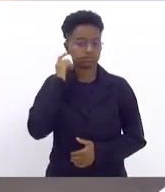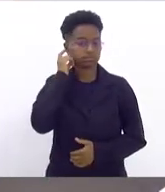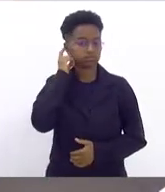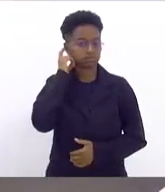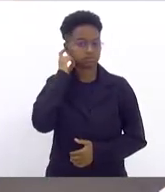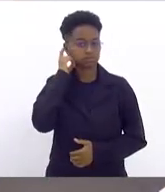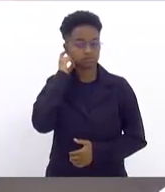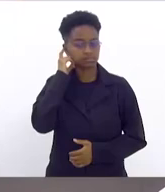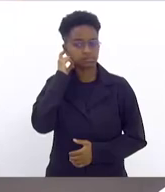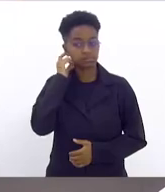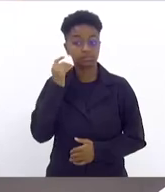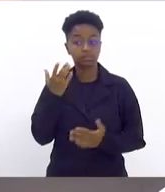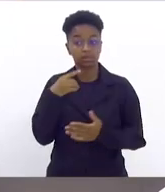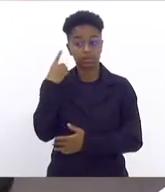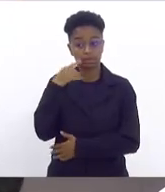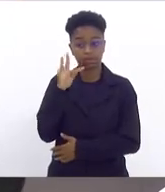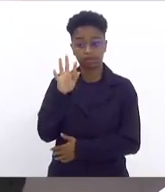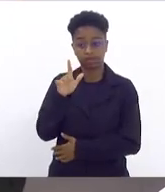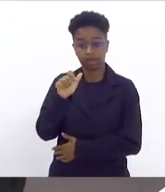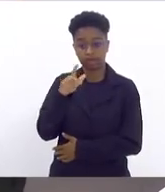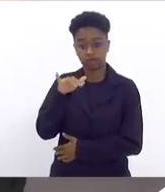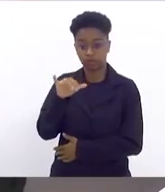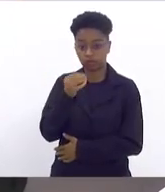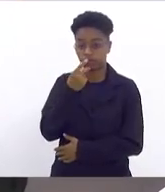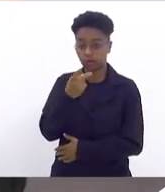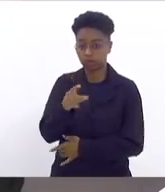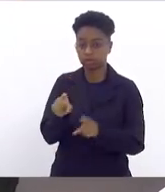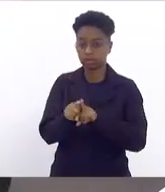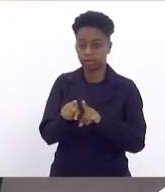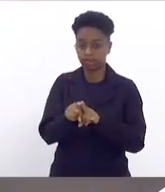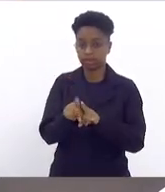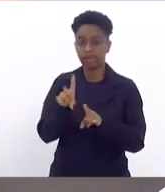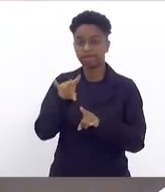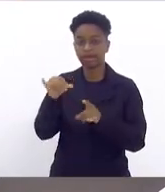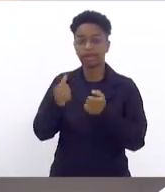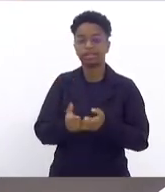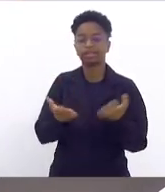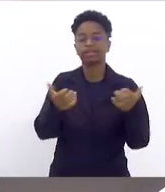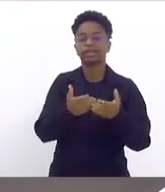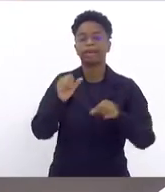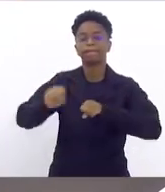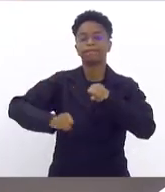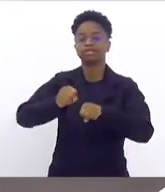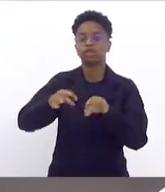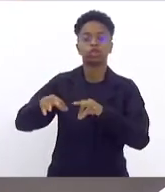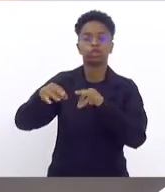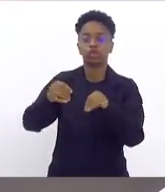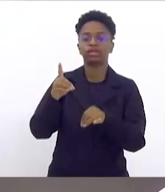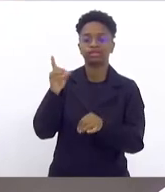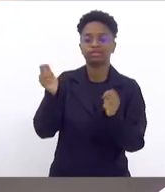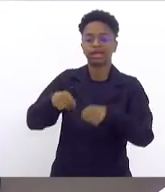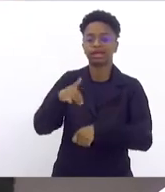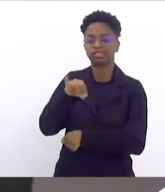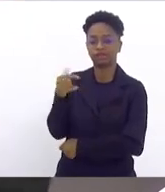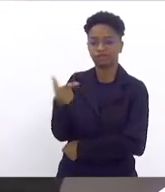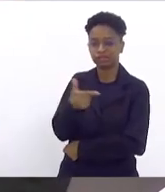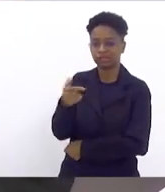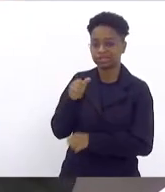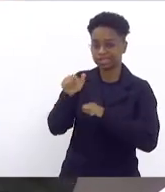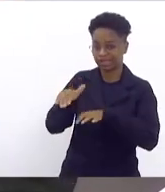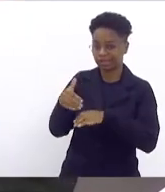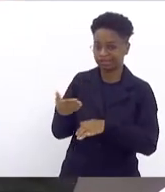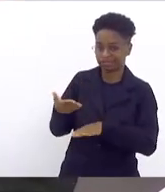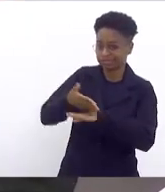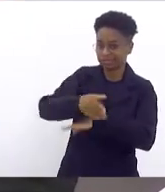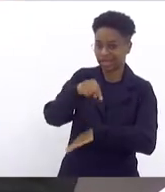Aqui, que o deputado Flávio já disse que vai garantir bicicleta para todos nós, para virmos no dia 22 de setembro aqui no Parlamento.